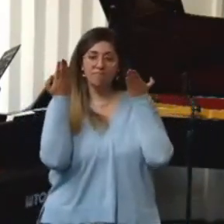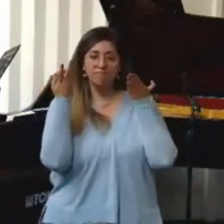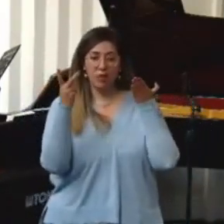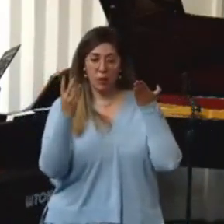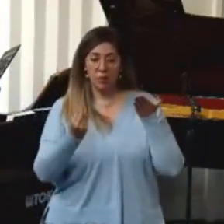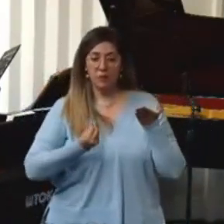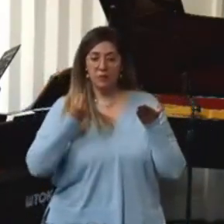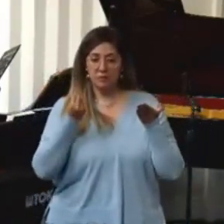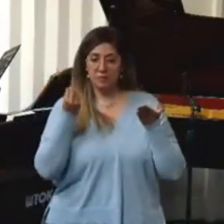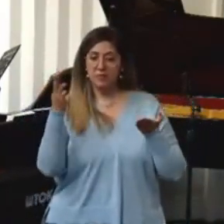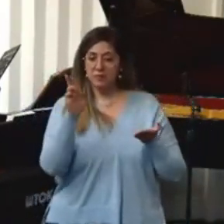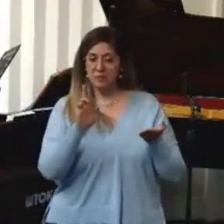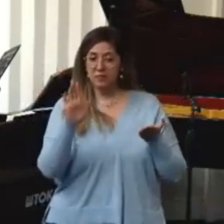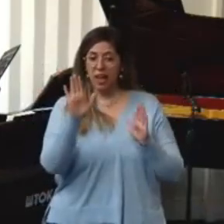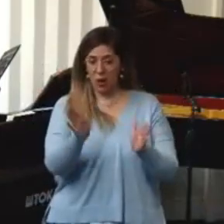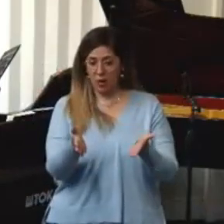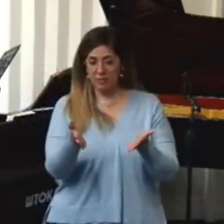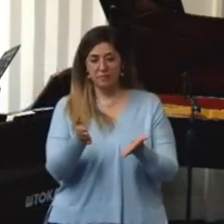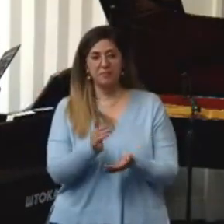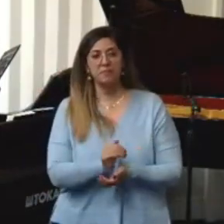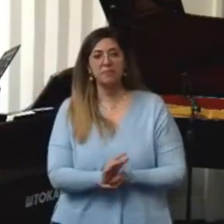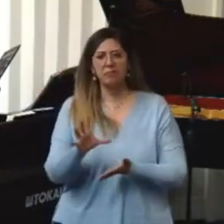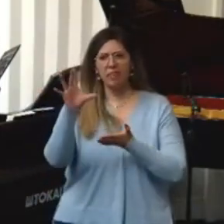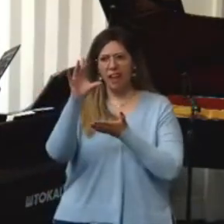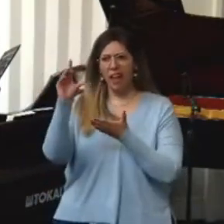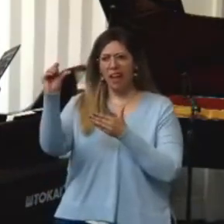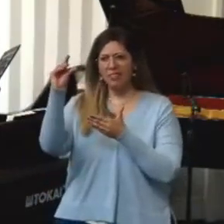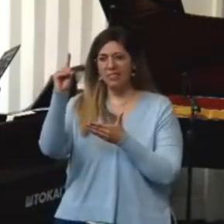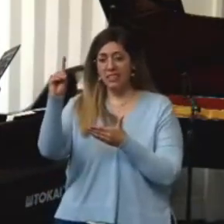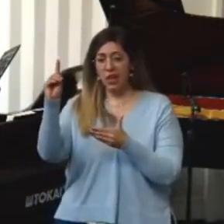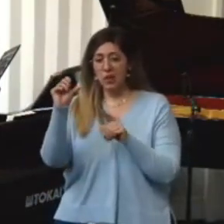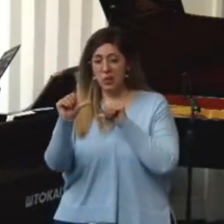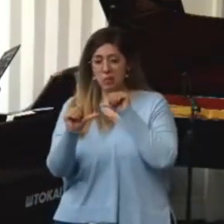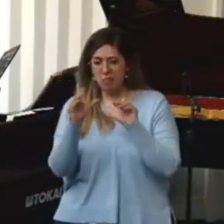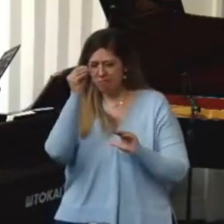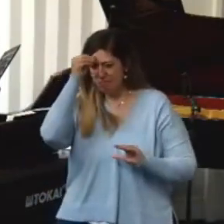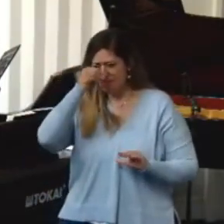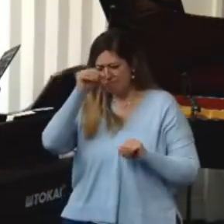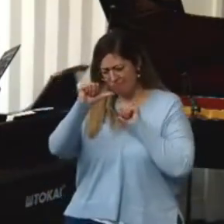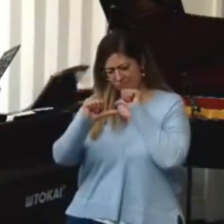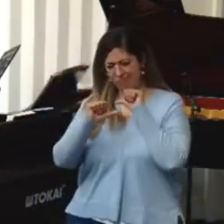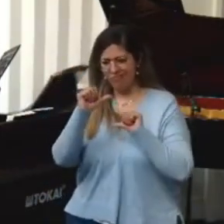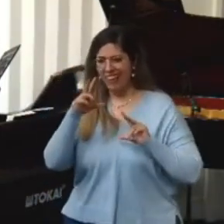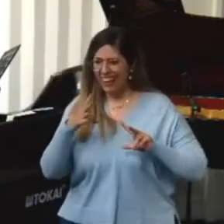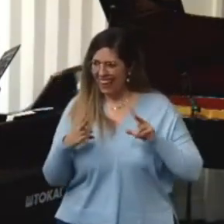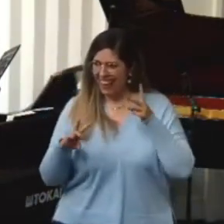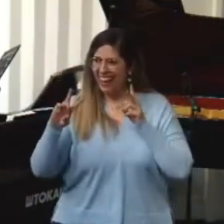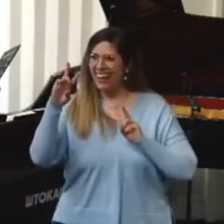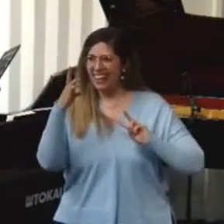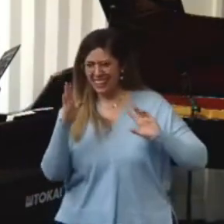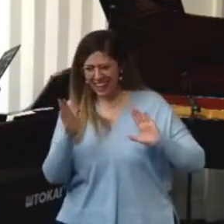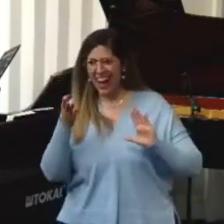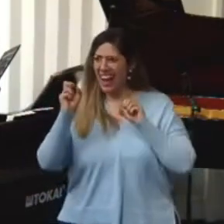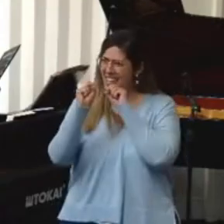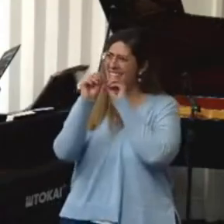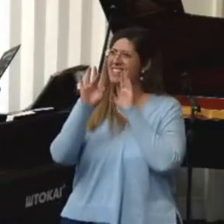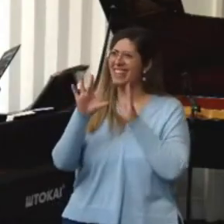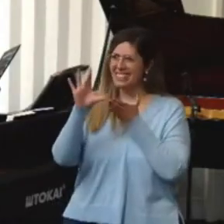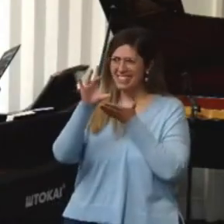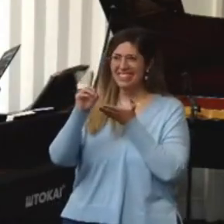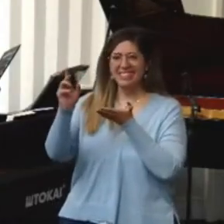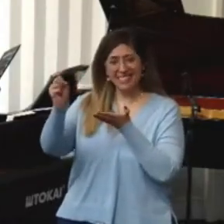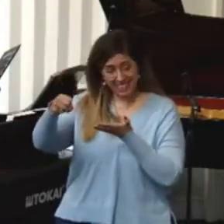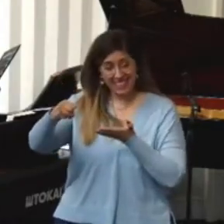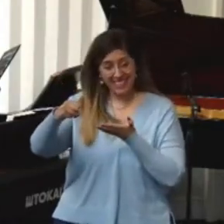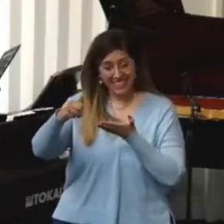de maneira muito simples. Irmãos, Deus transforma fracassos em vitórias para a sua glória, sim. Nós vimos isso